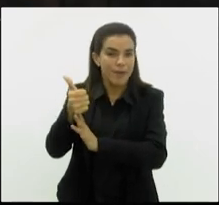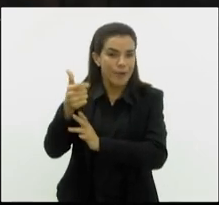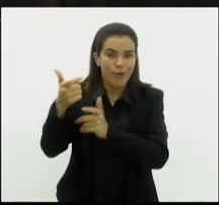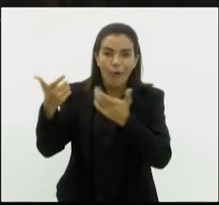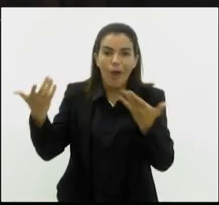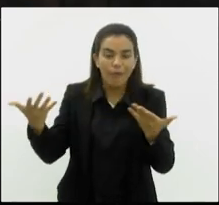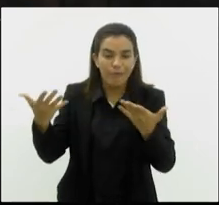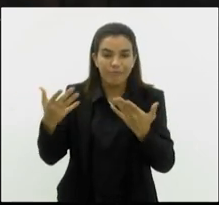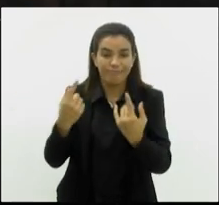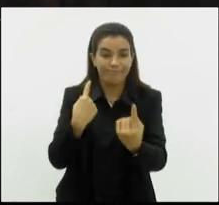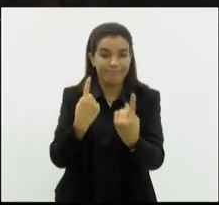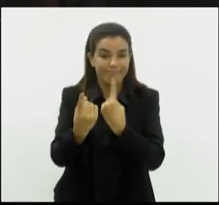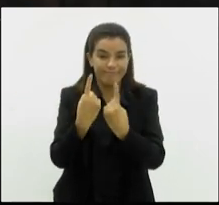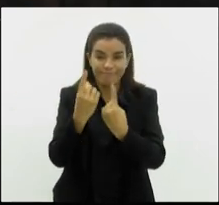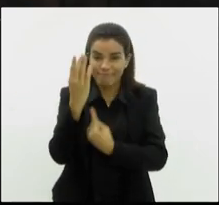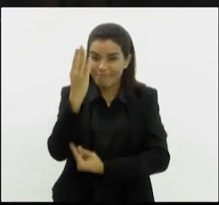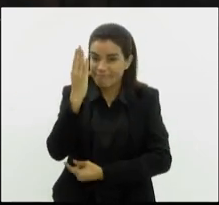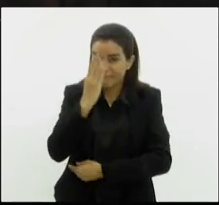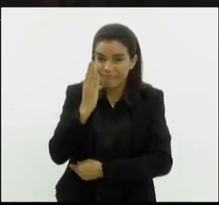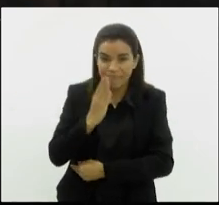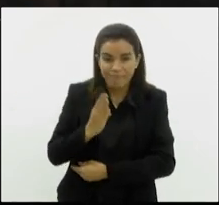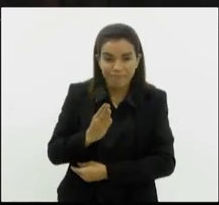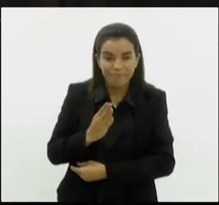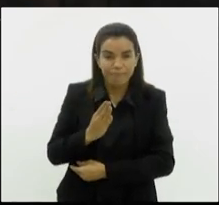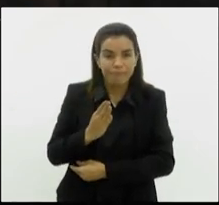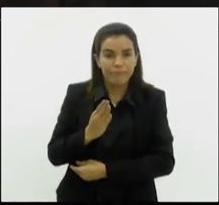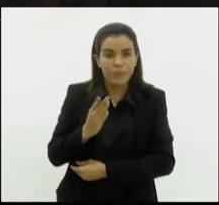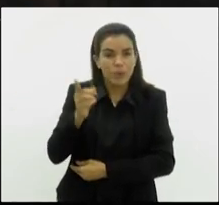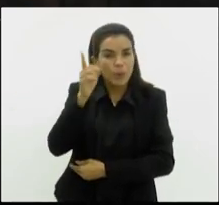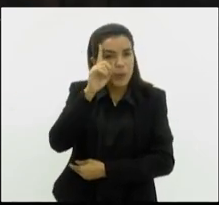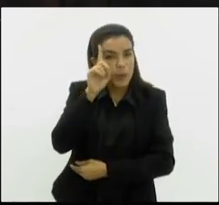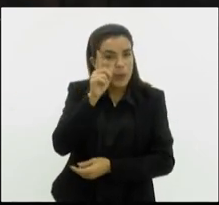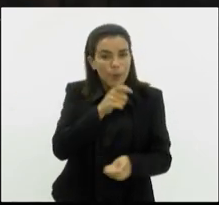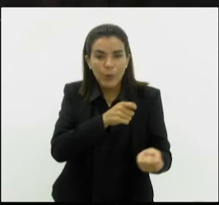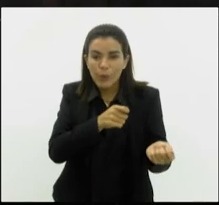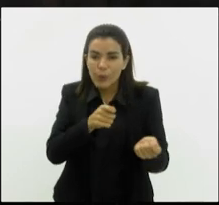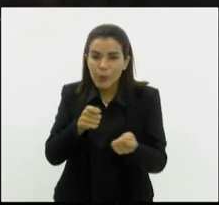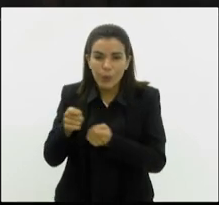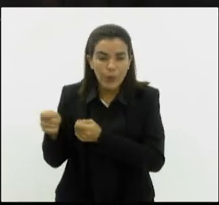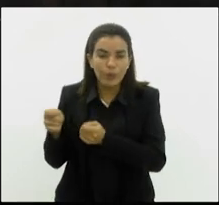Brasil, está no cotidiano da violência.